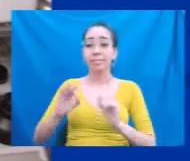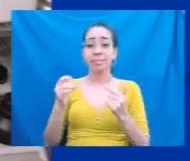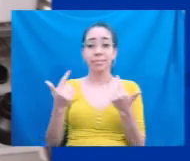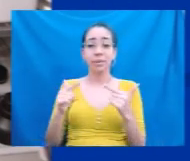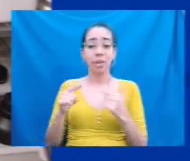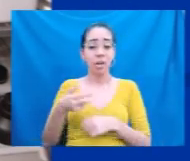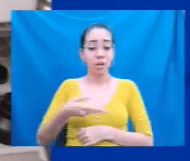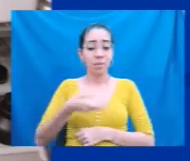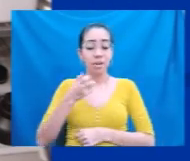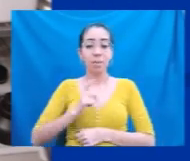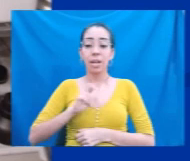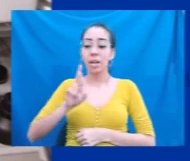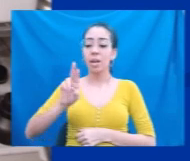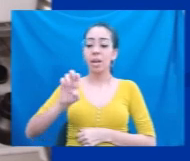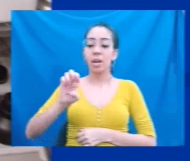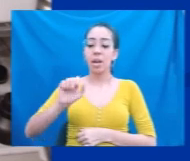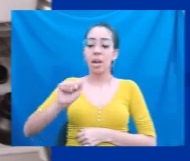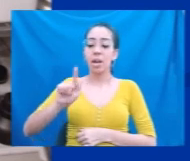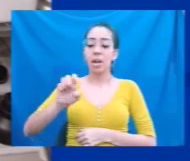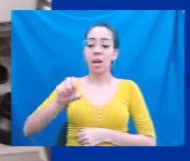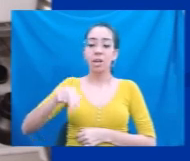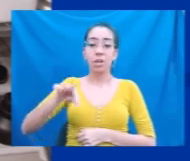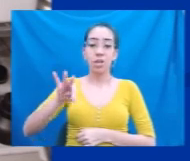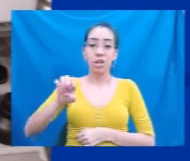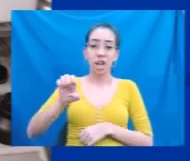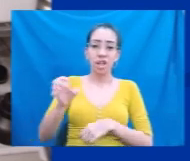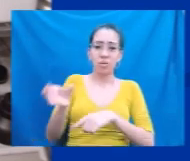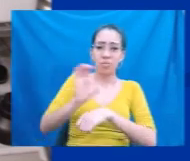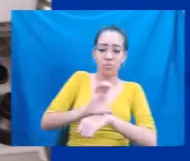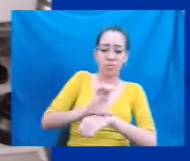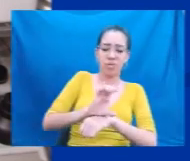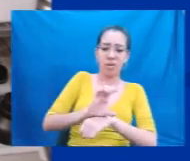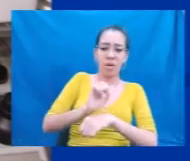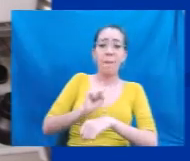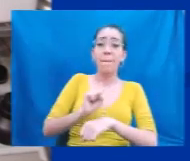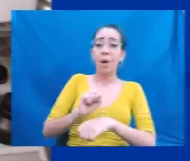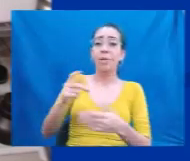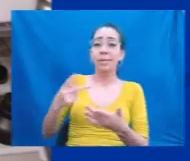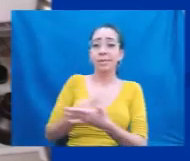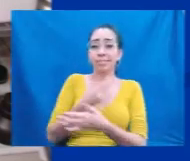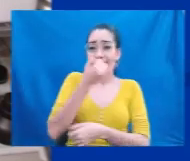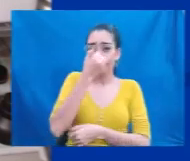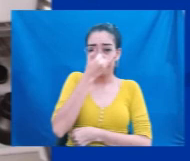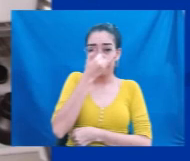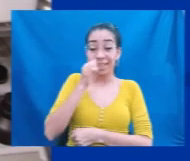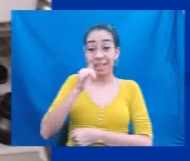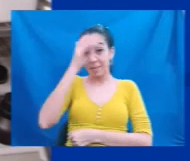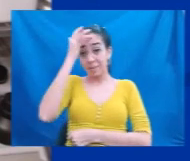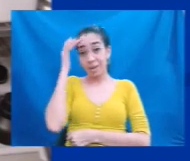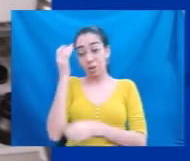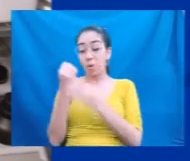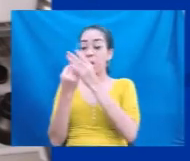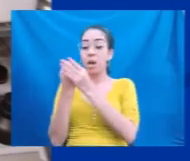Vocês vejam, eu tenho inclusive reagentes, né, que estão aqui caídos. Isso aqui pode vazar quando a pessoa vai pegar um reagente